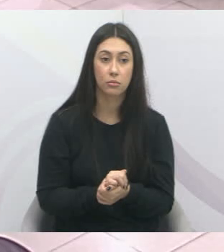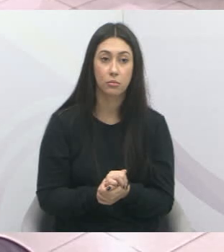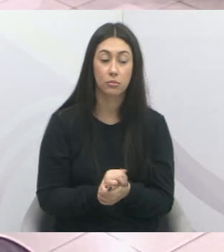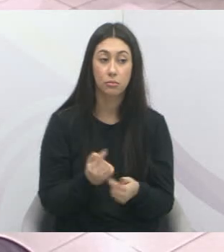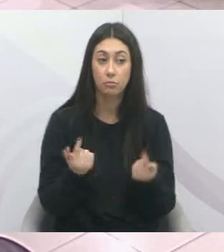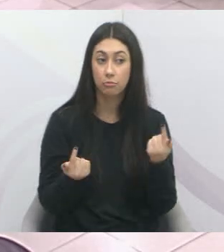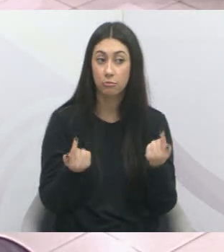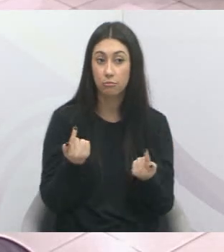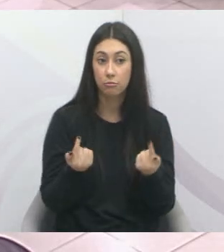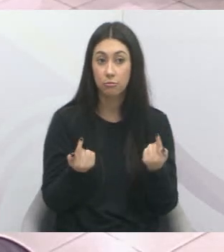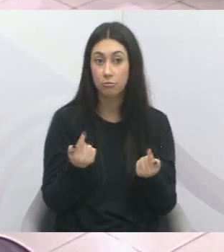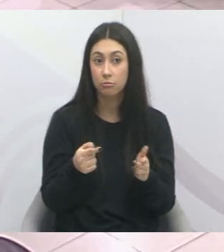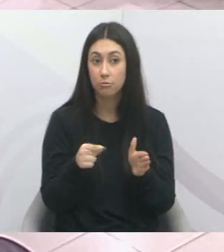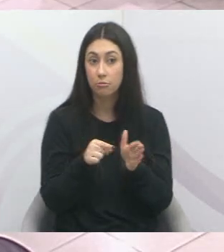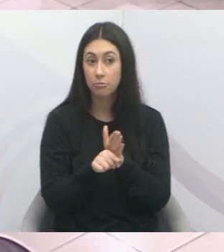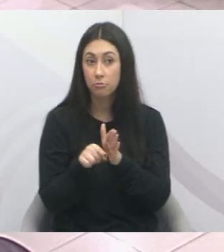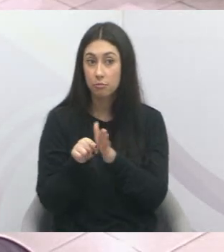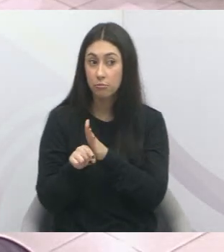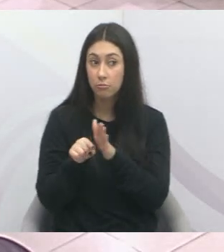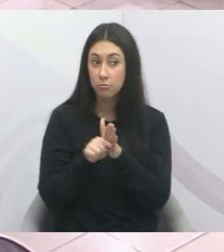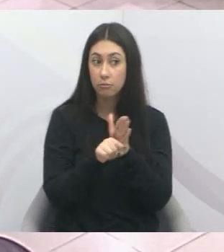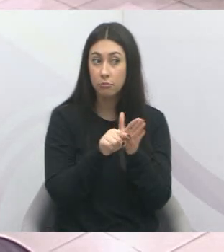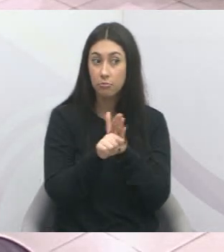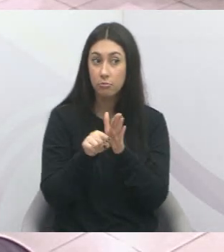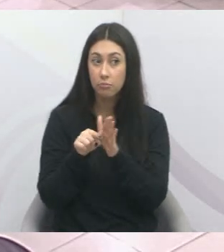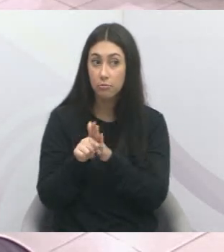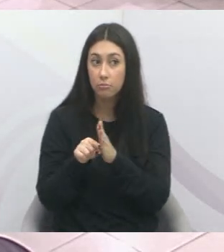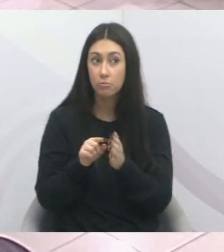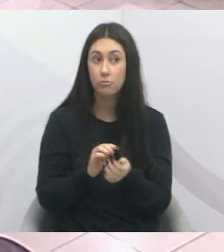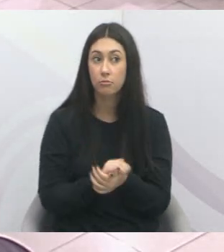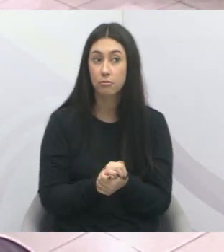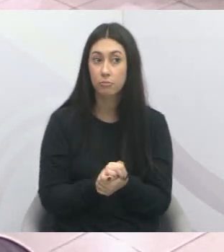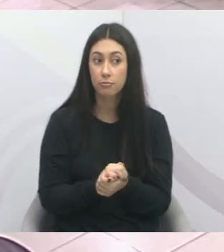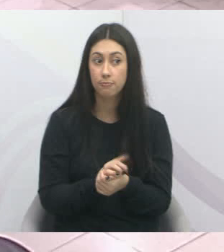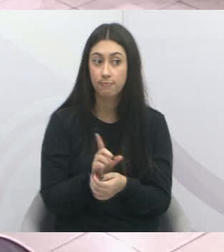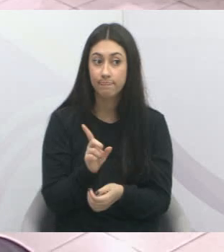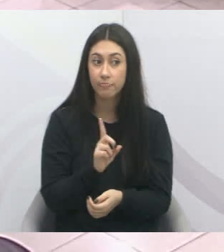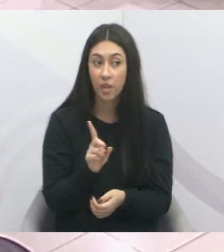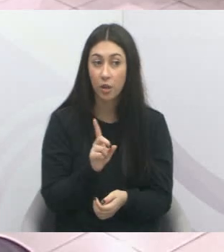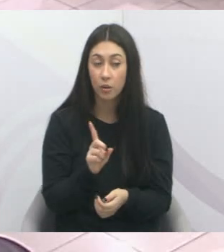Alguém quer perguntar mais alguma coisa? Não?